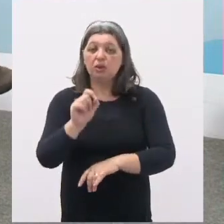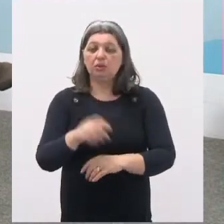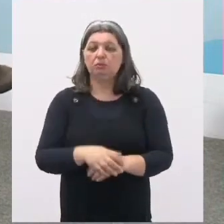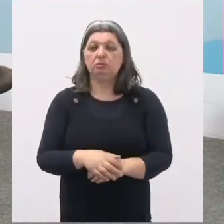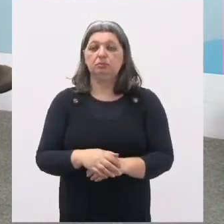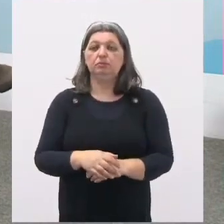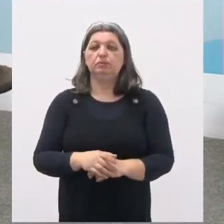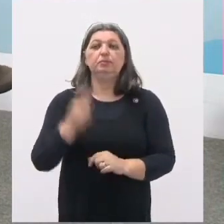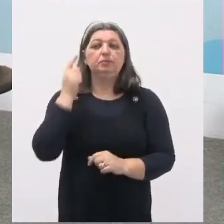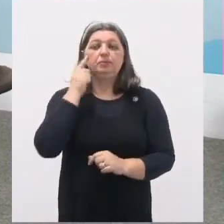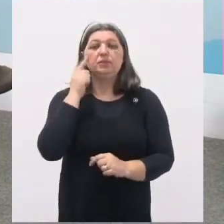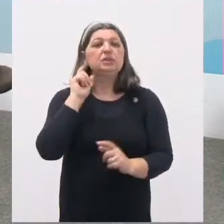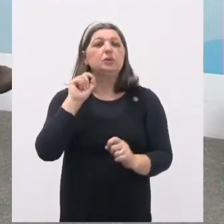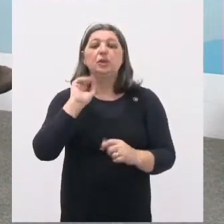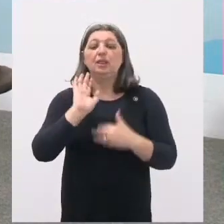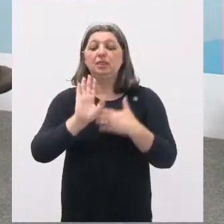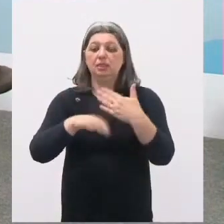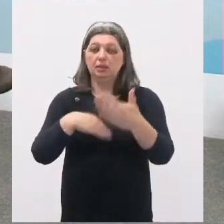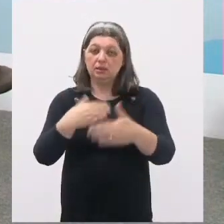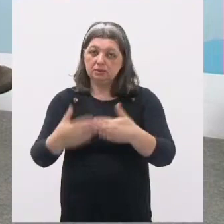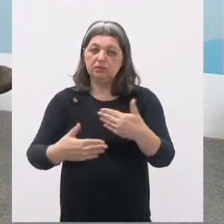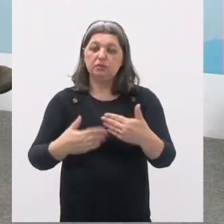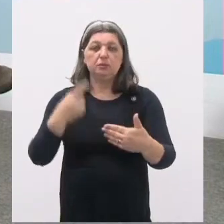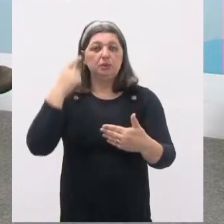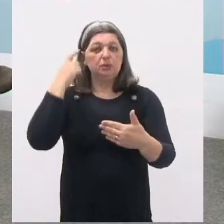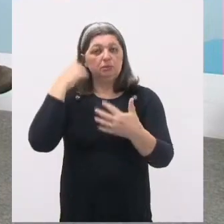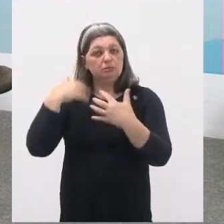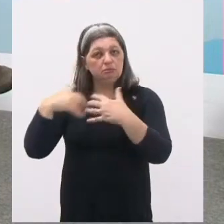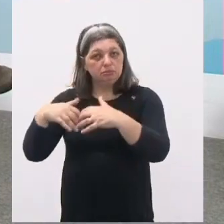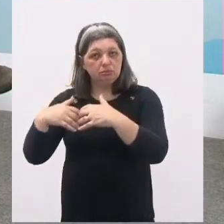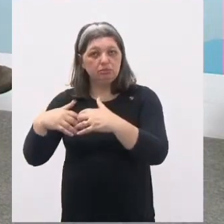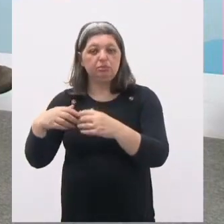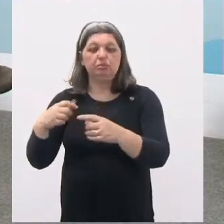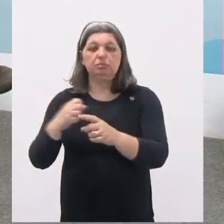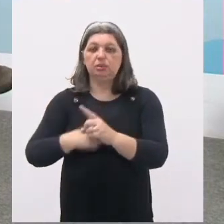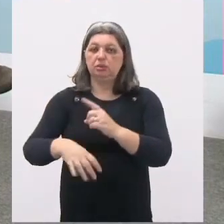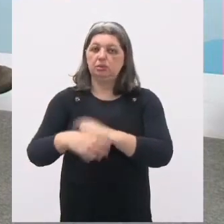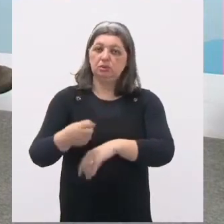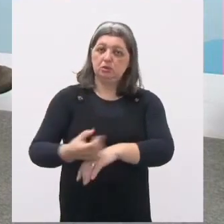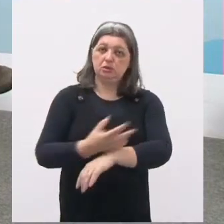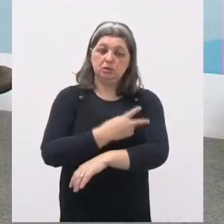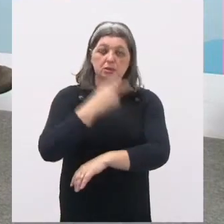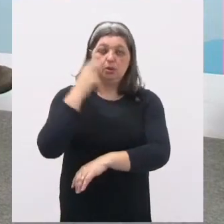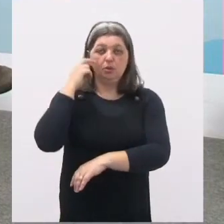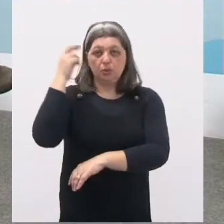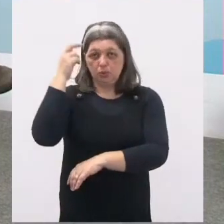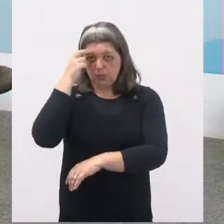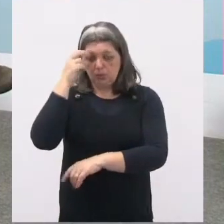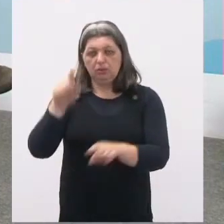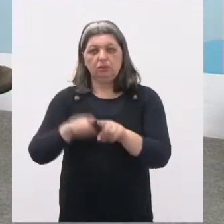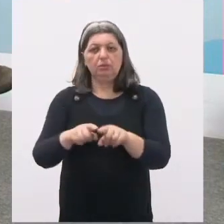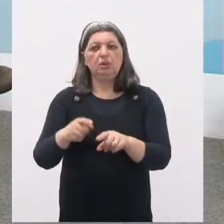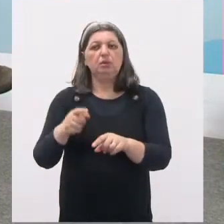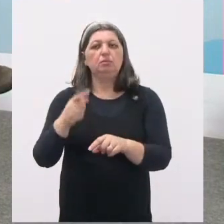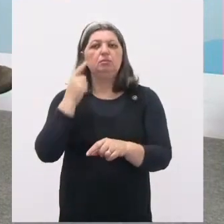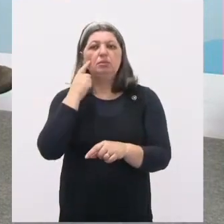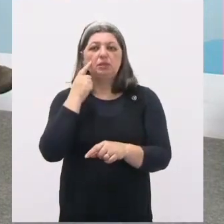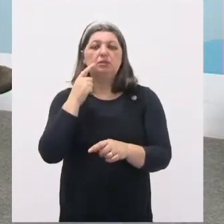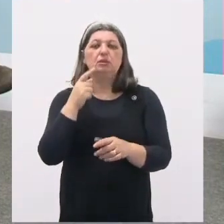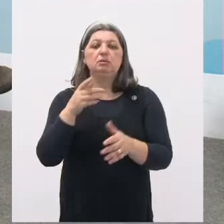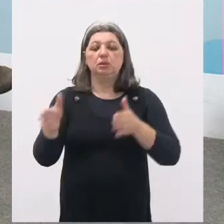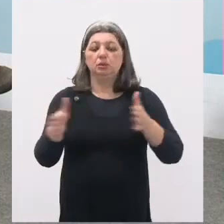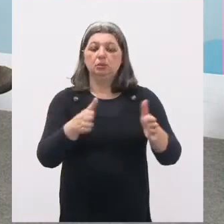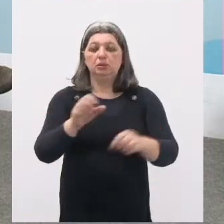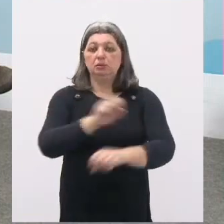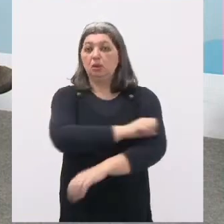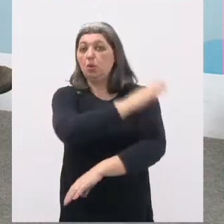a gente está pensando nesse desenvolvimento cognitivo, socioemocional, cultural. E quando a gente pensa em educação tempo